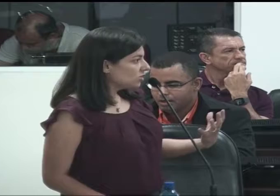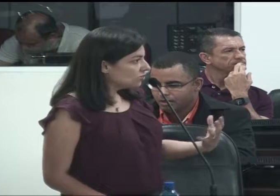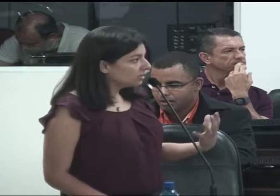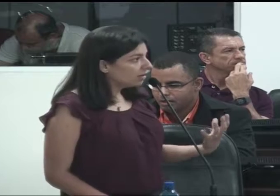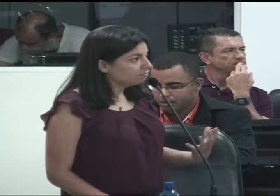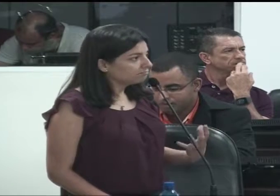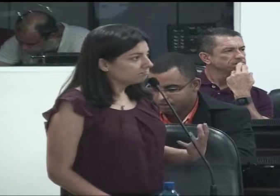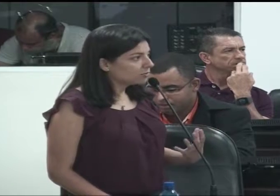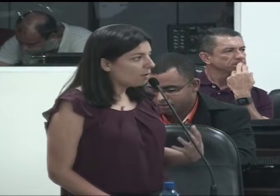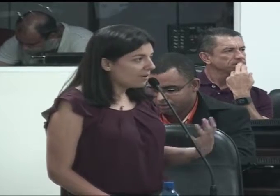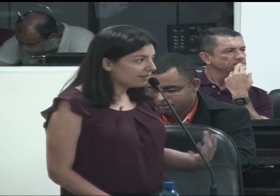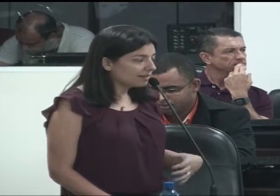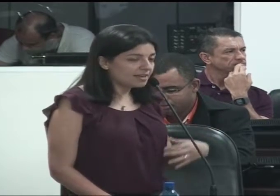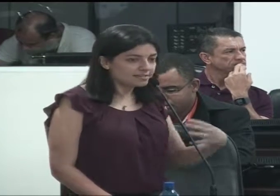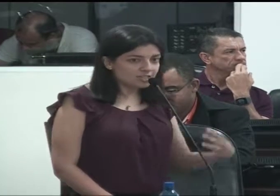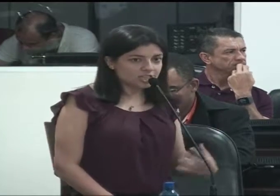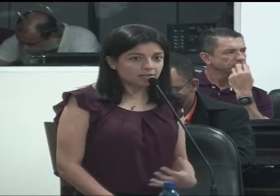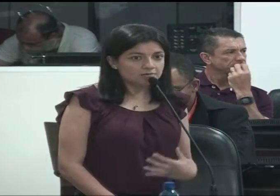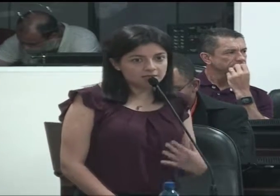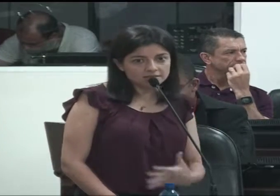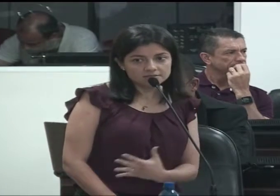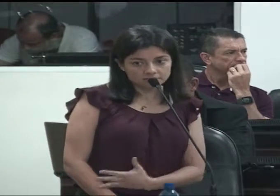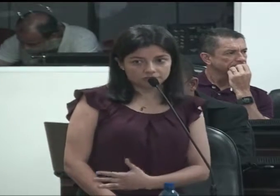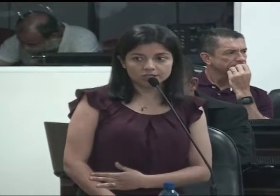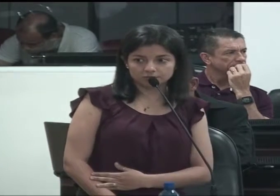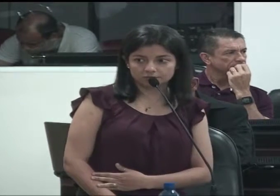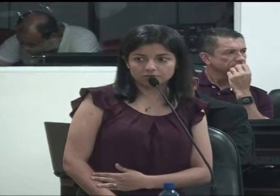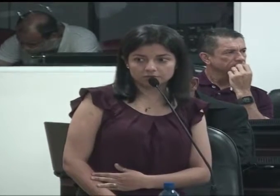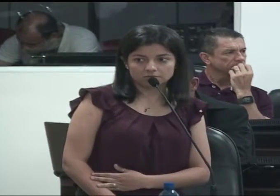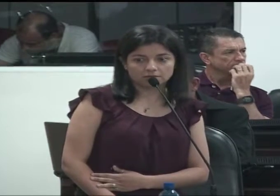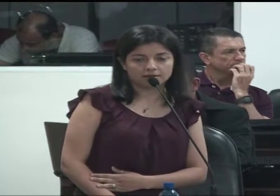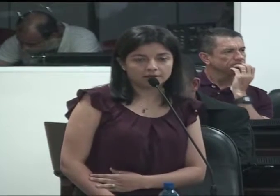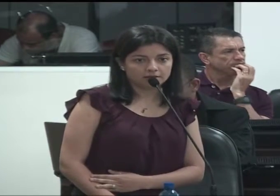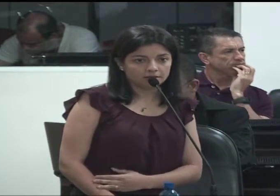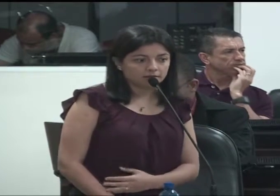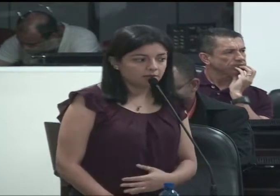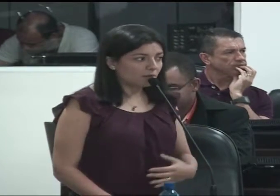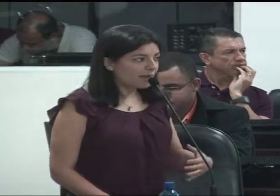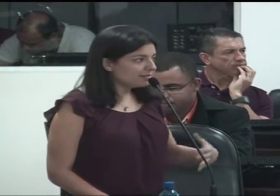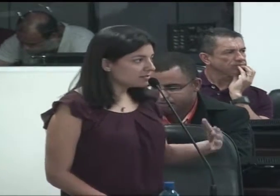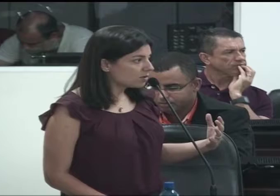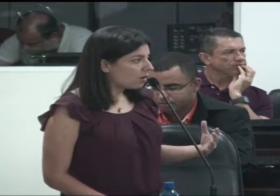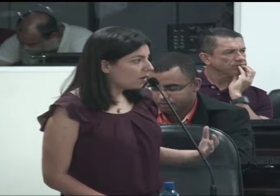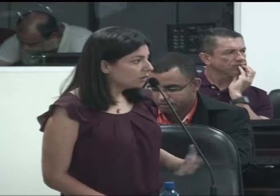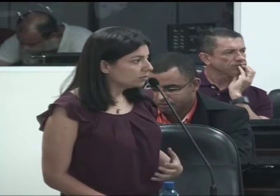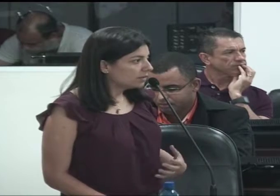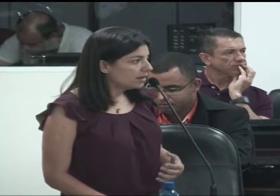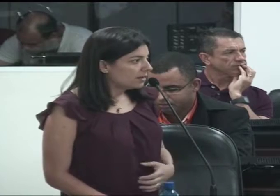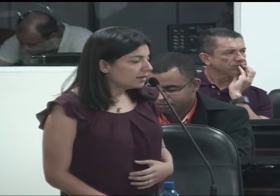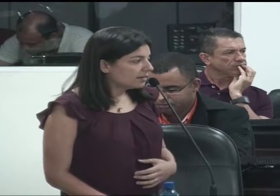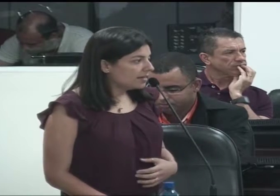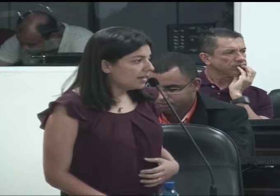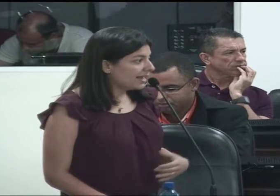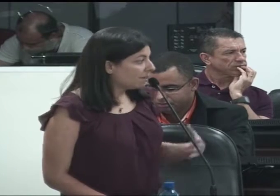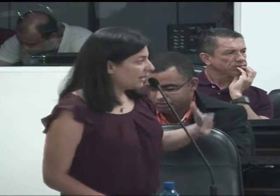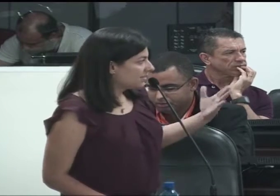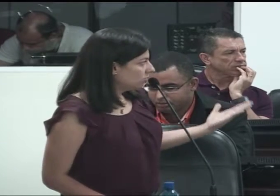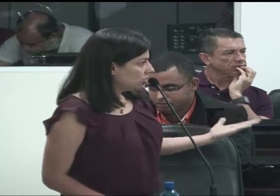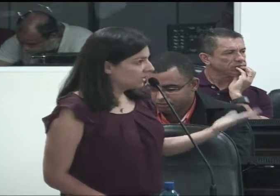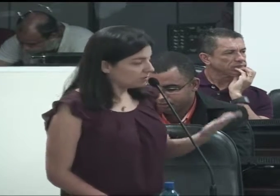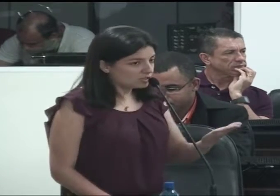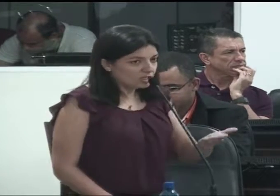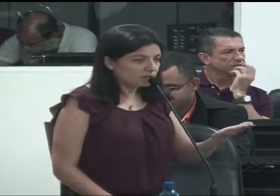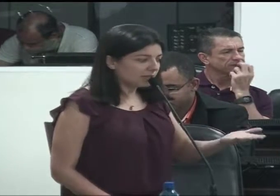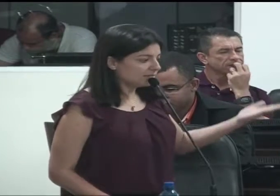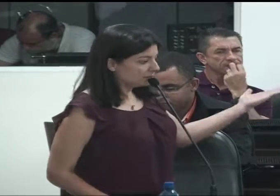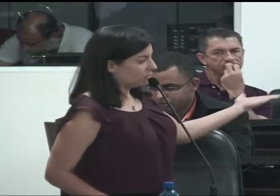que a gente não cometa exageros nesse sentido. Também discordo que equiparação de